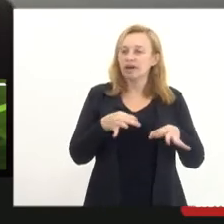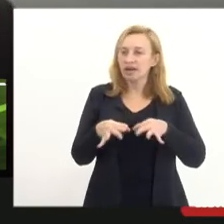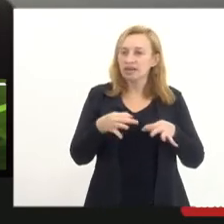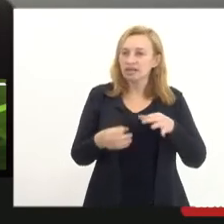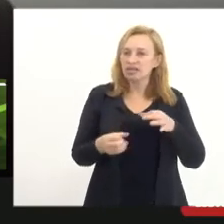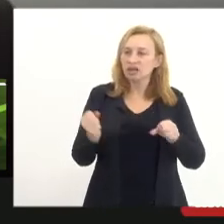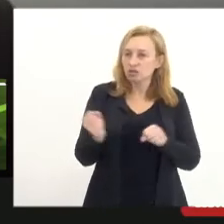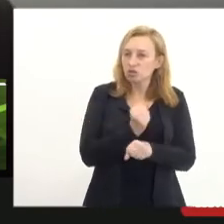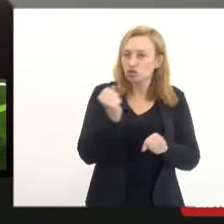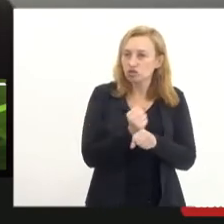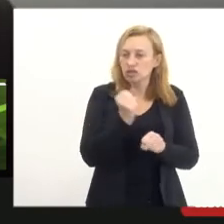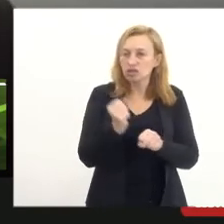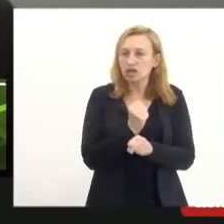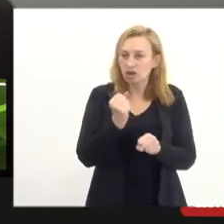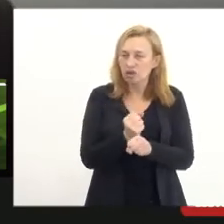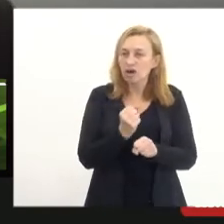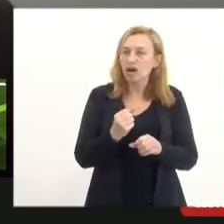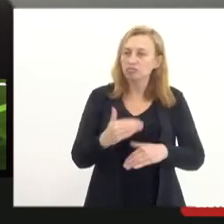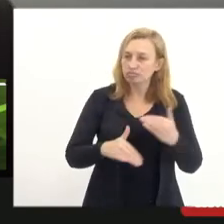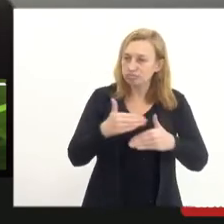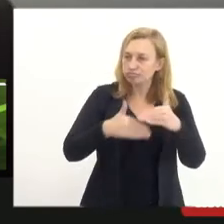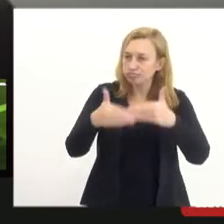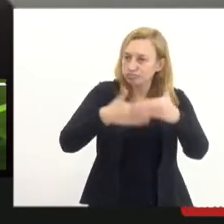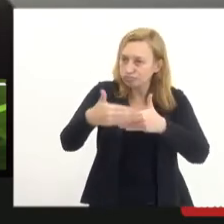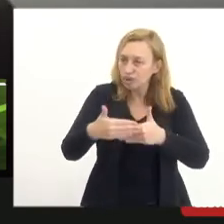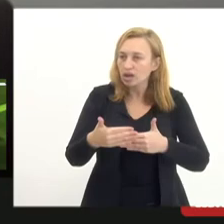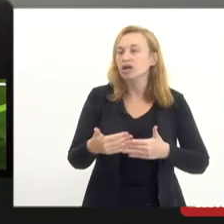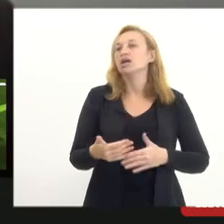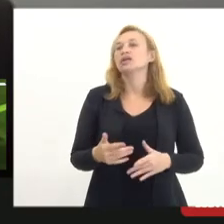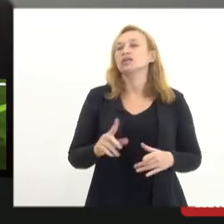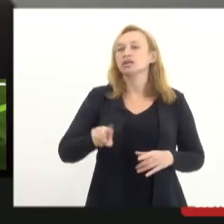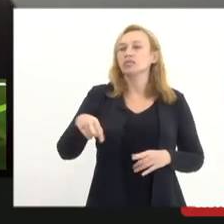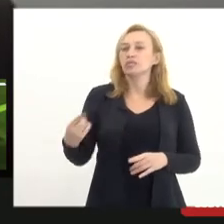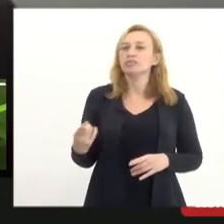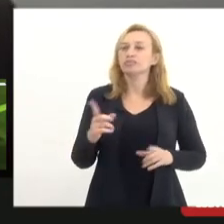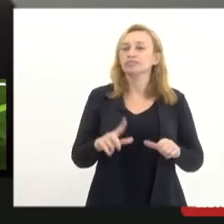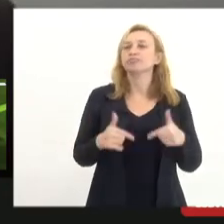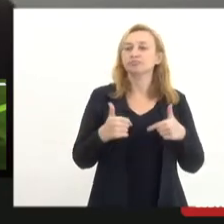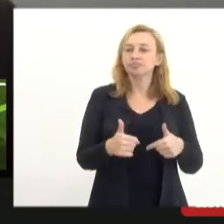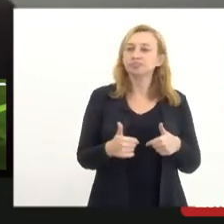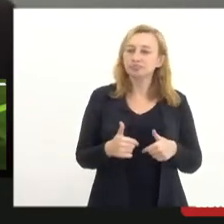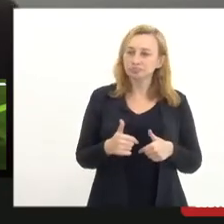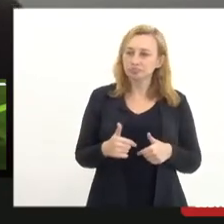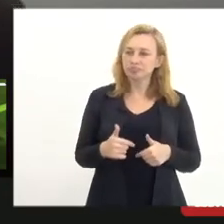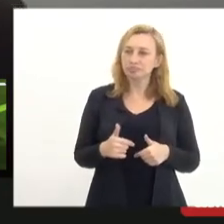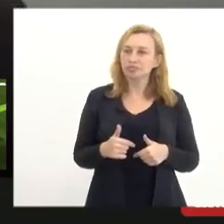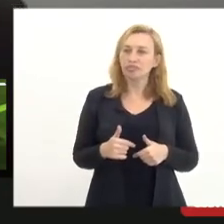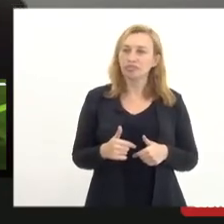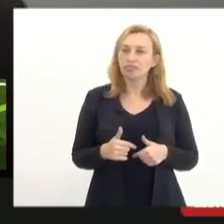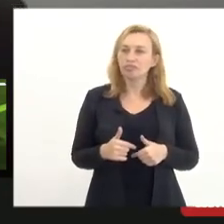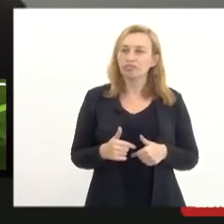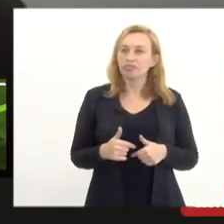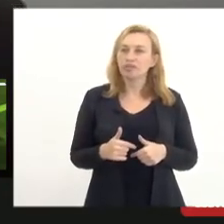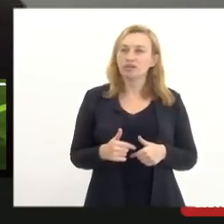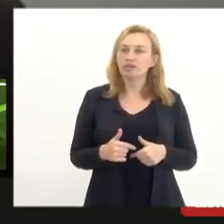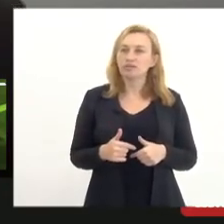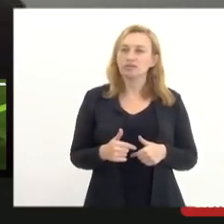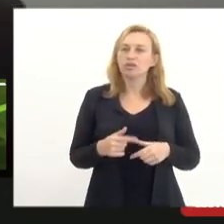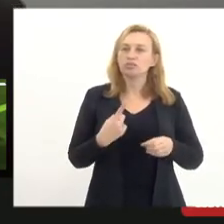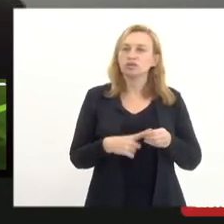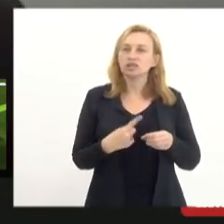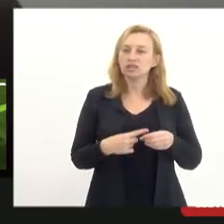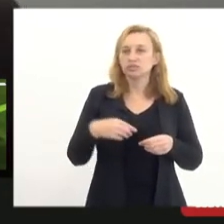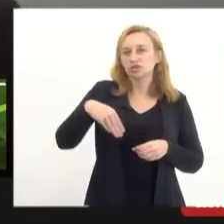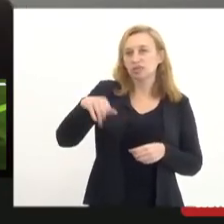andando de forma bem avançada, bem antecipada, e toda a operação ela gira ali em torno do município